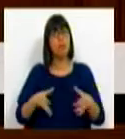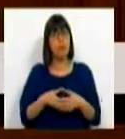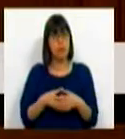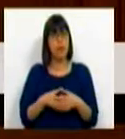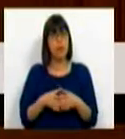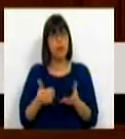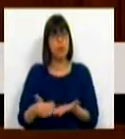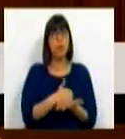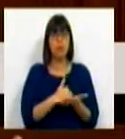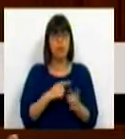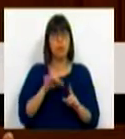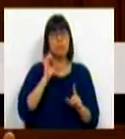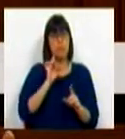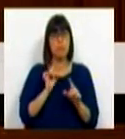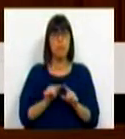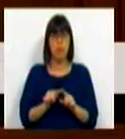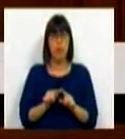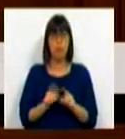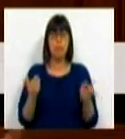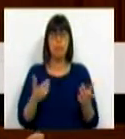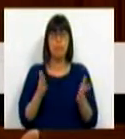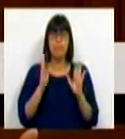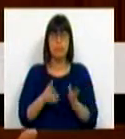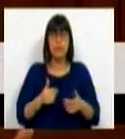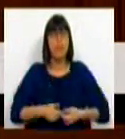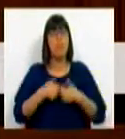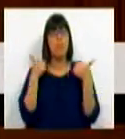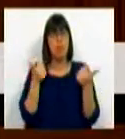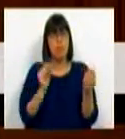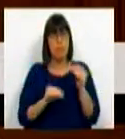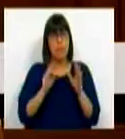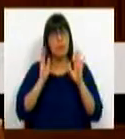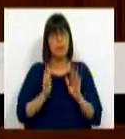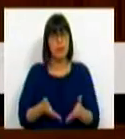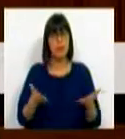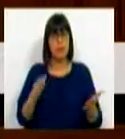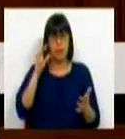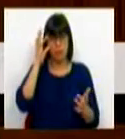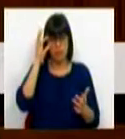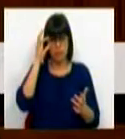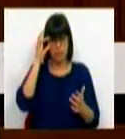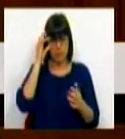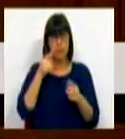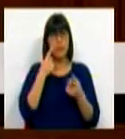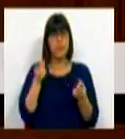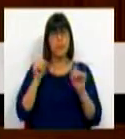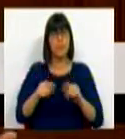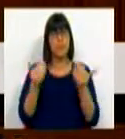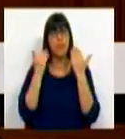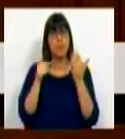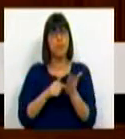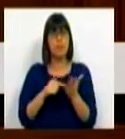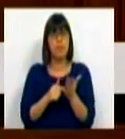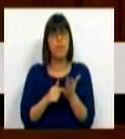a questão dos dados era uma questão relevante e carecia de melhorias e carecia de facto que este repositório de